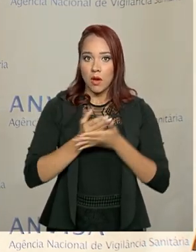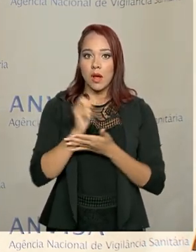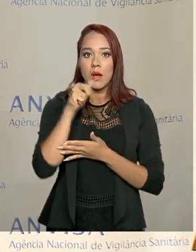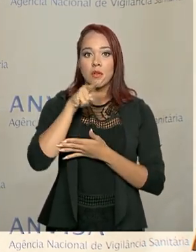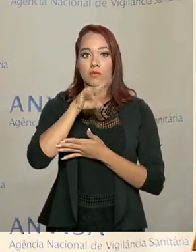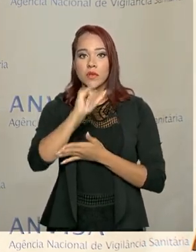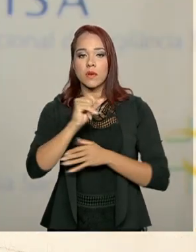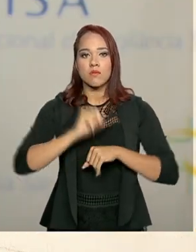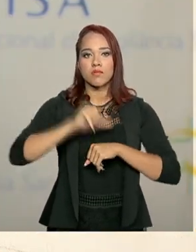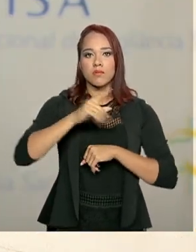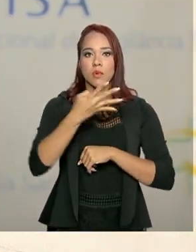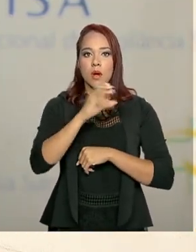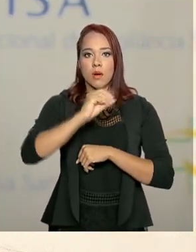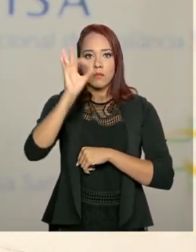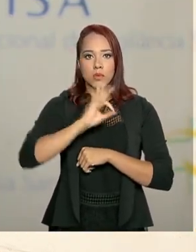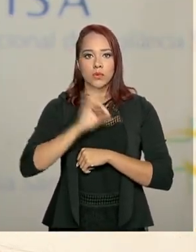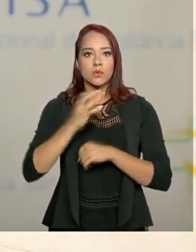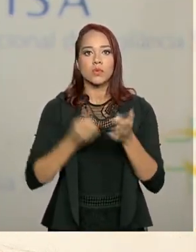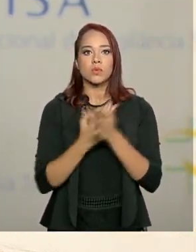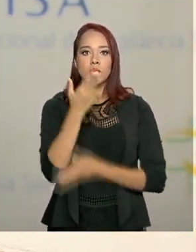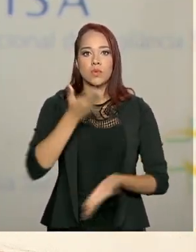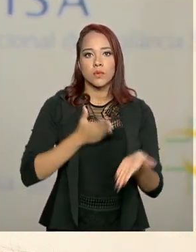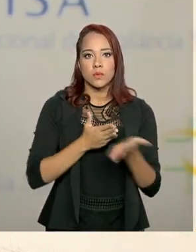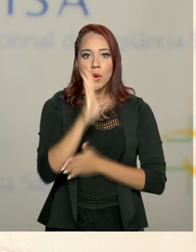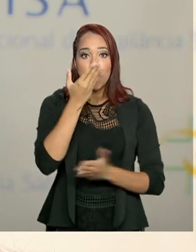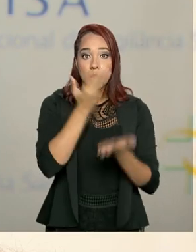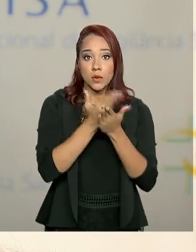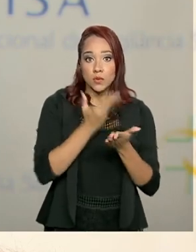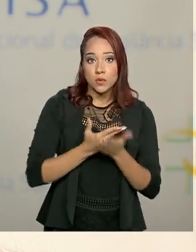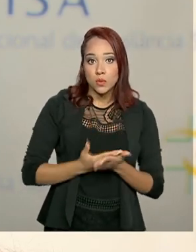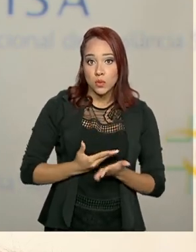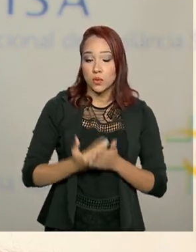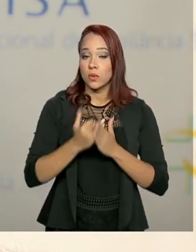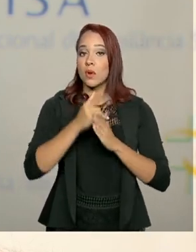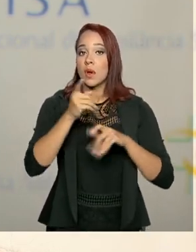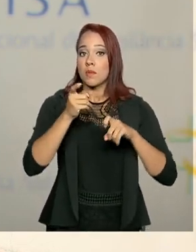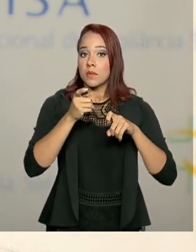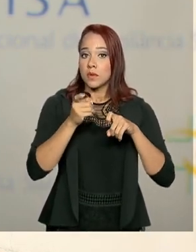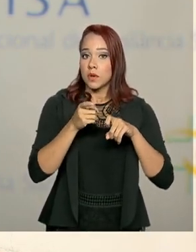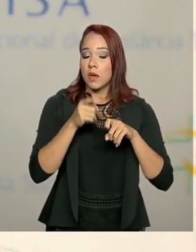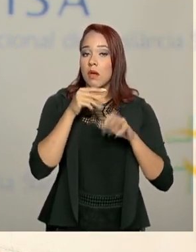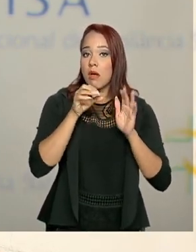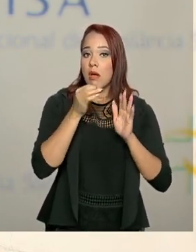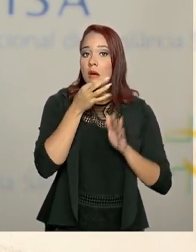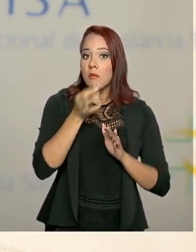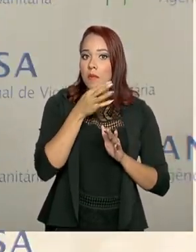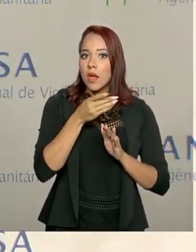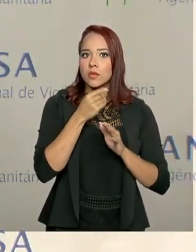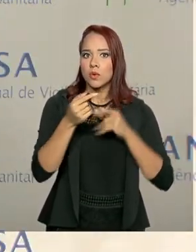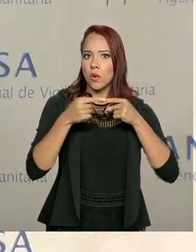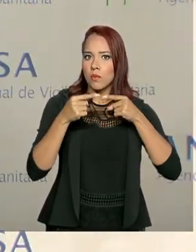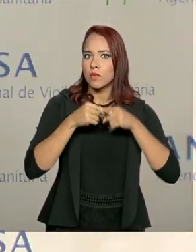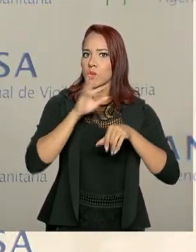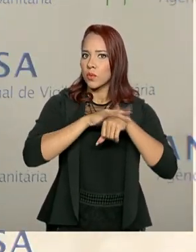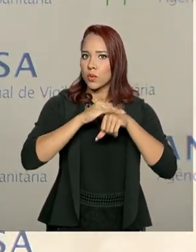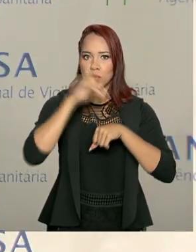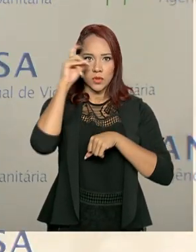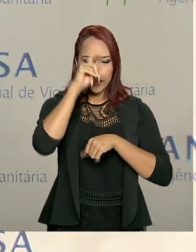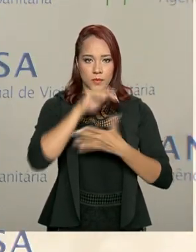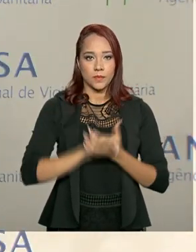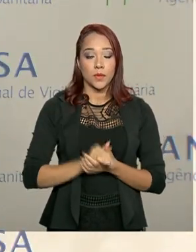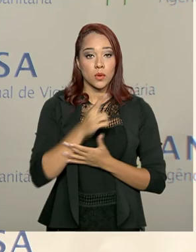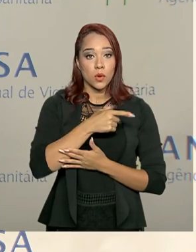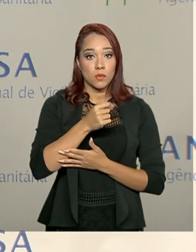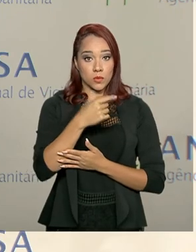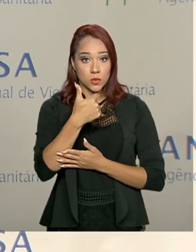em 40% o número de aprovações para estudos clínicos relacionados a doenças raras. Em 2018, foram